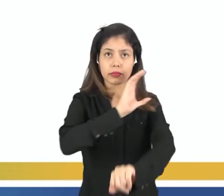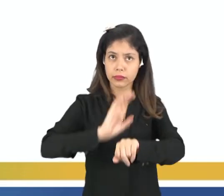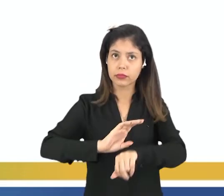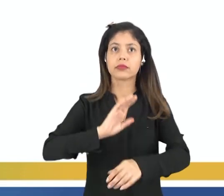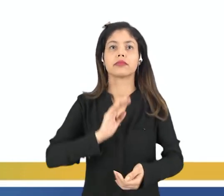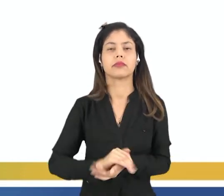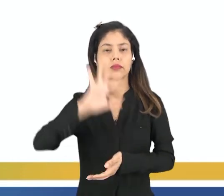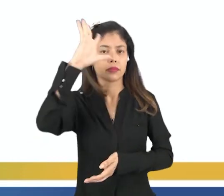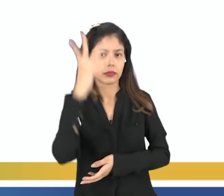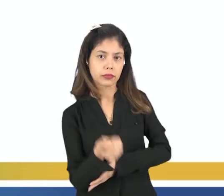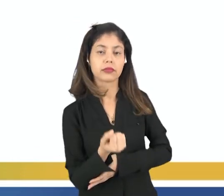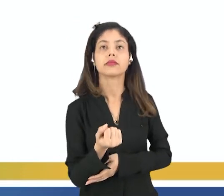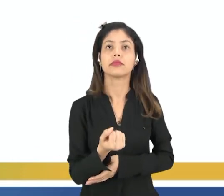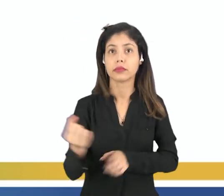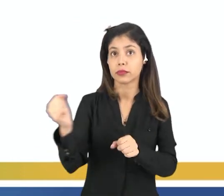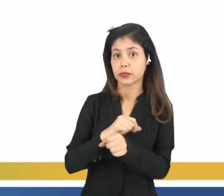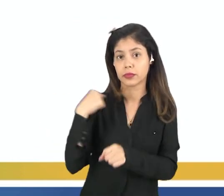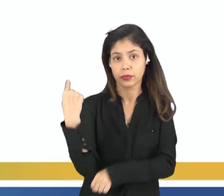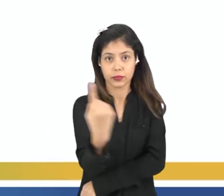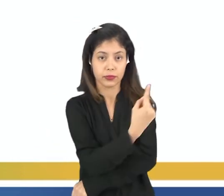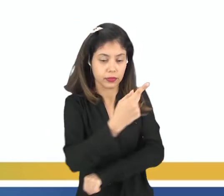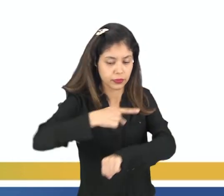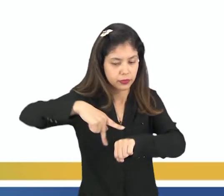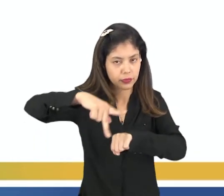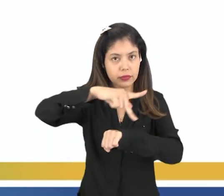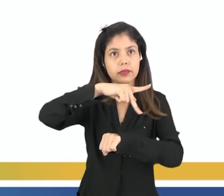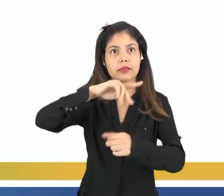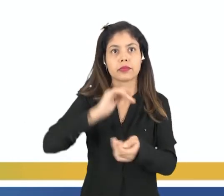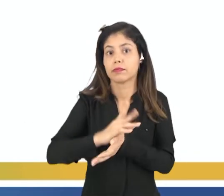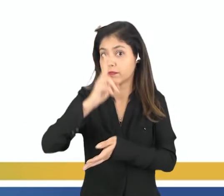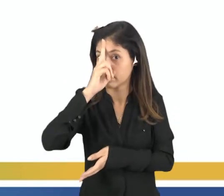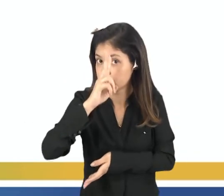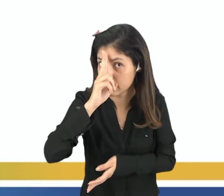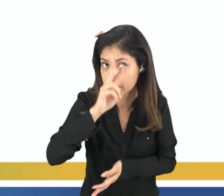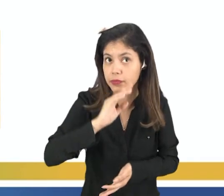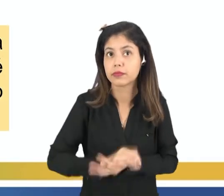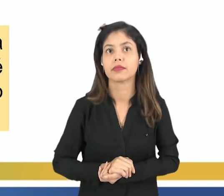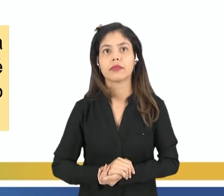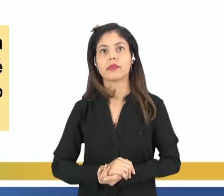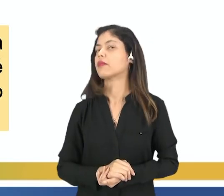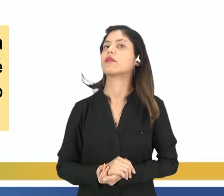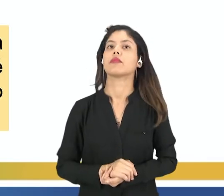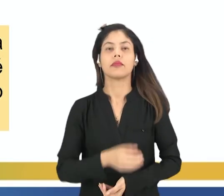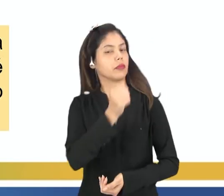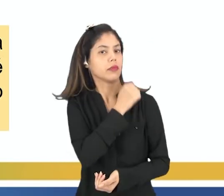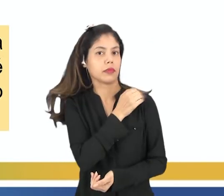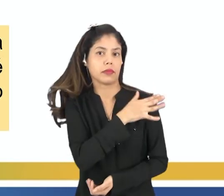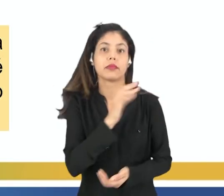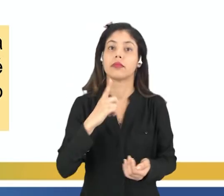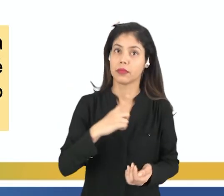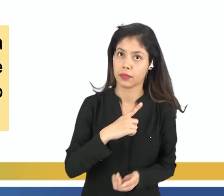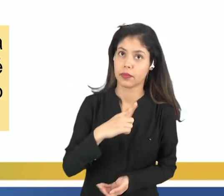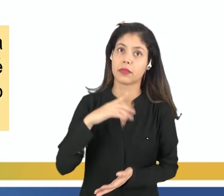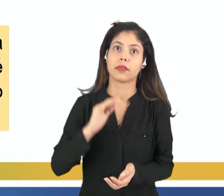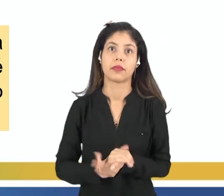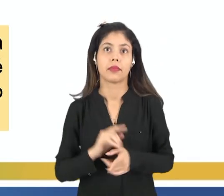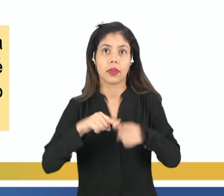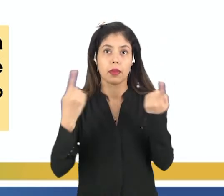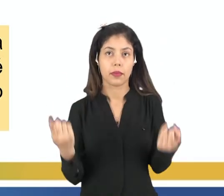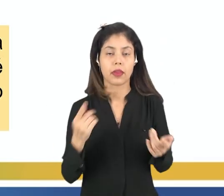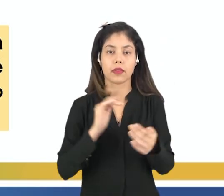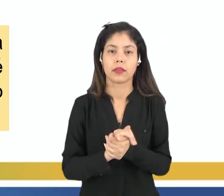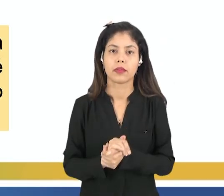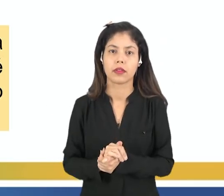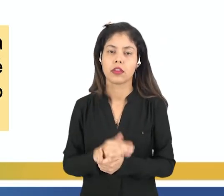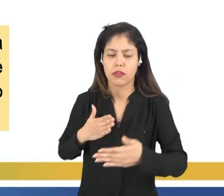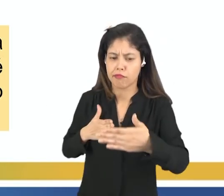da cultura africana na construção do nosso país. Lembre-se, o preconceito existe, mas uma das